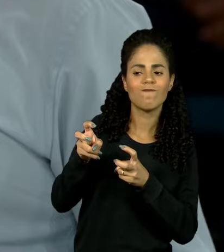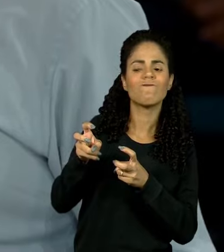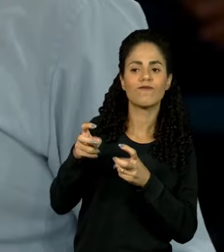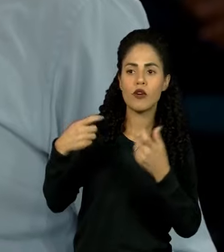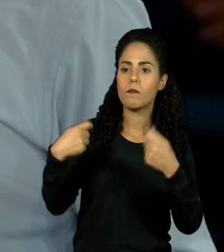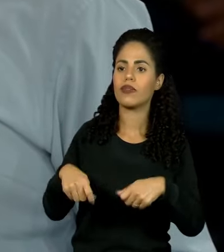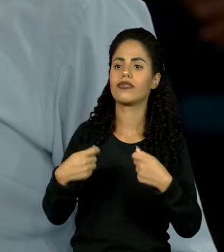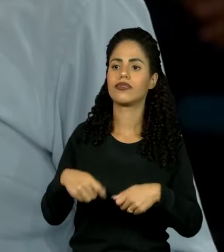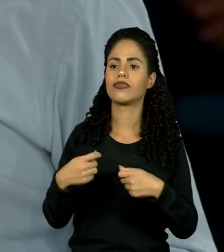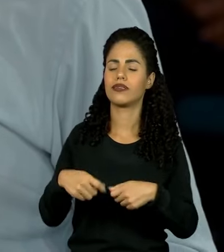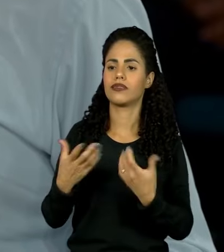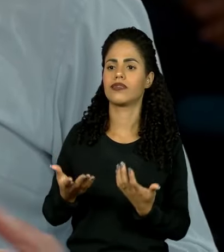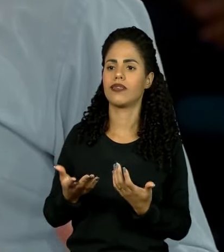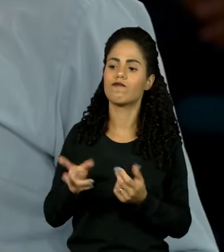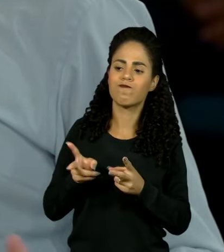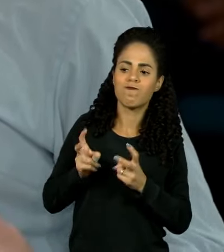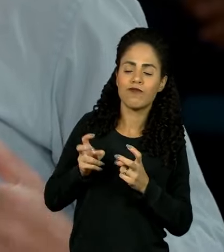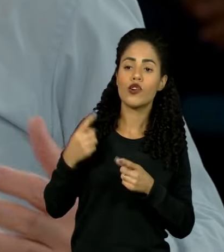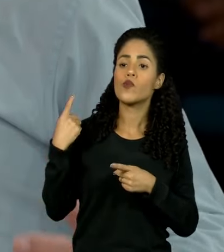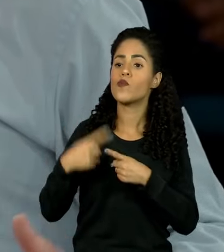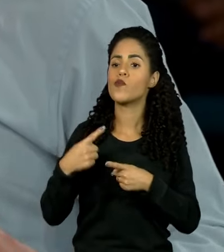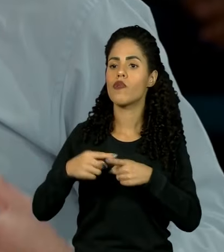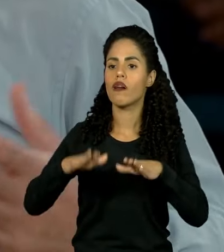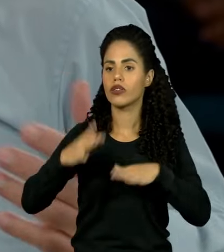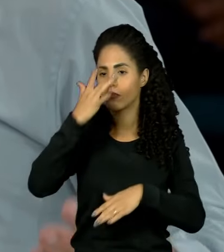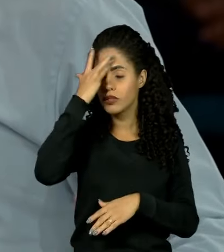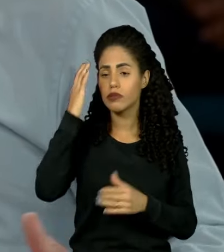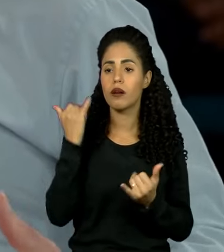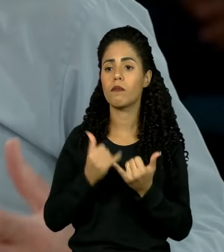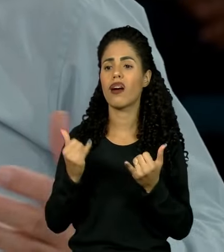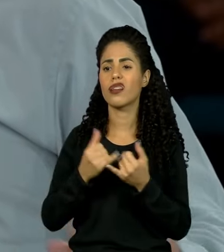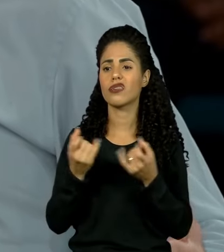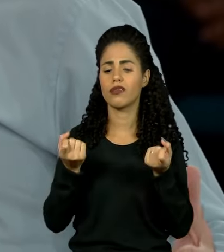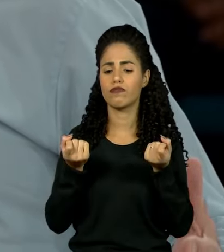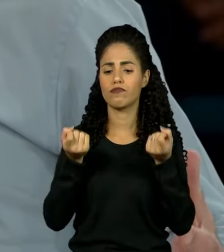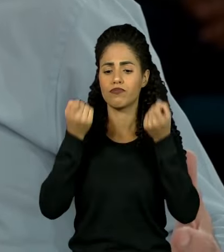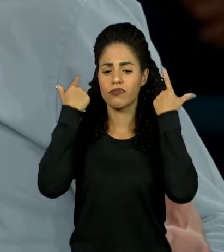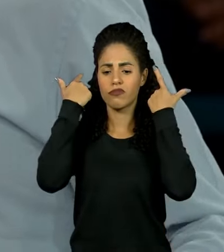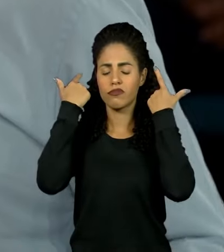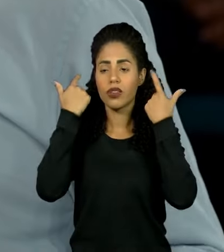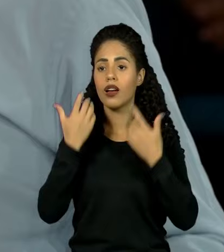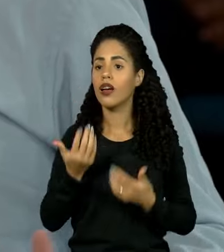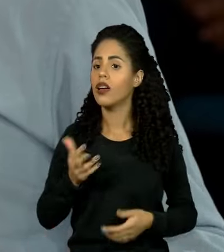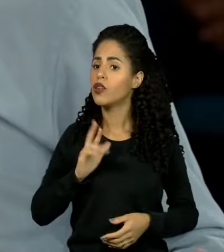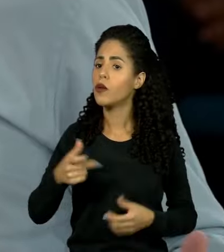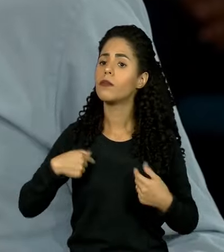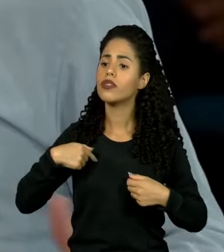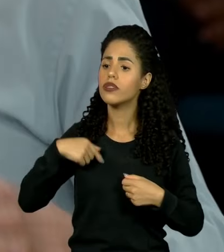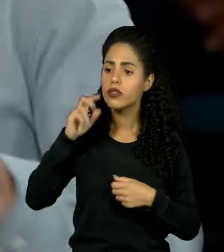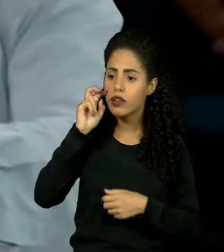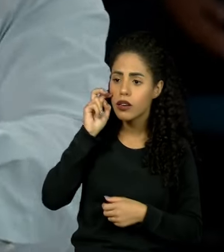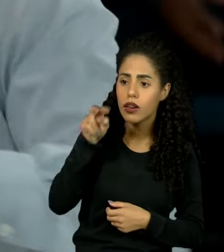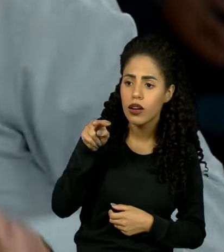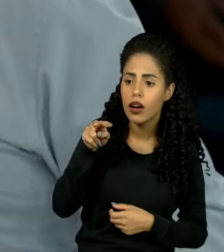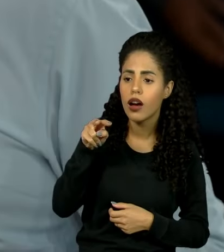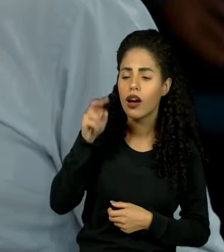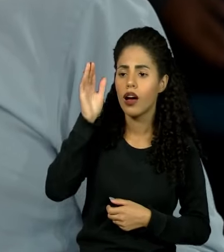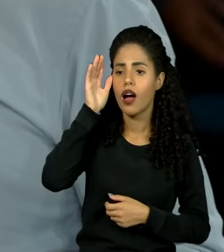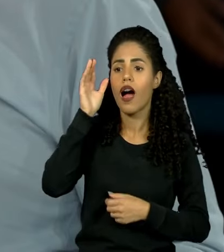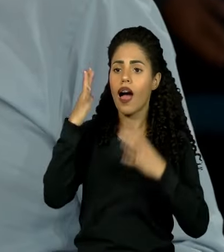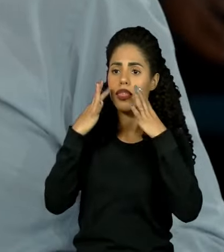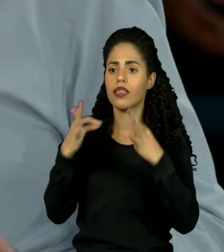escutar as as pessoas hoje não ouvem umas as outras outas né tem que ouvir até para